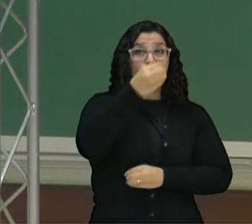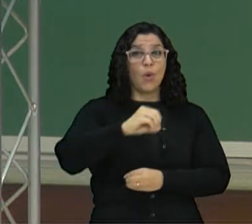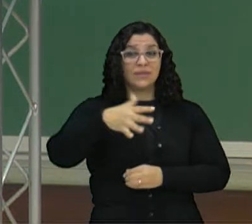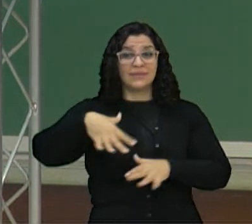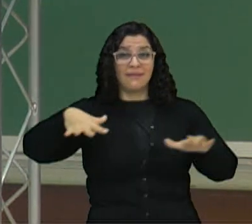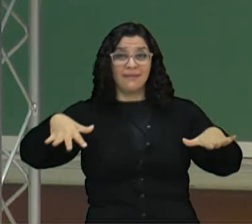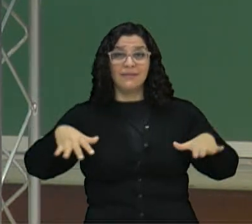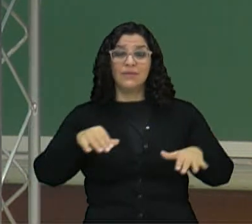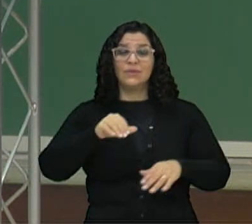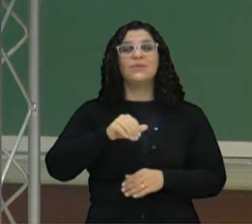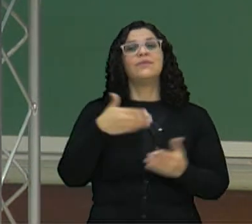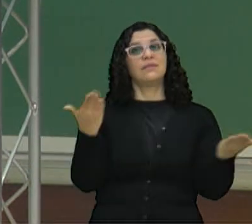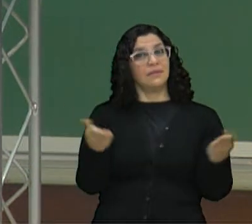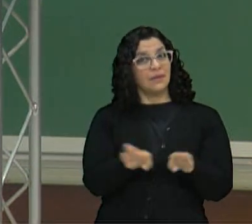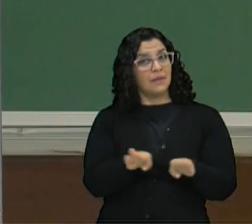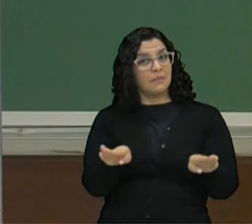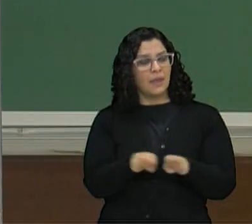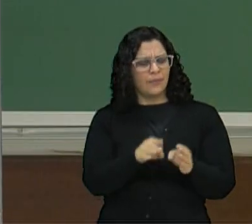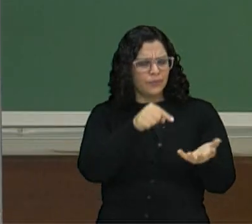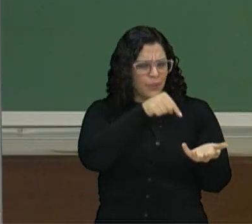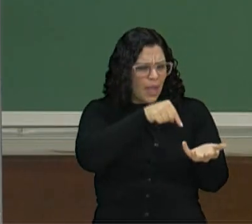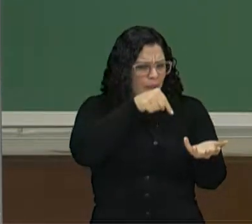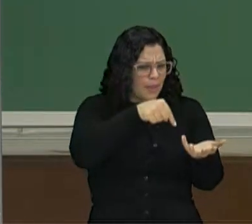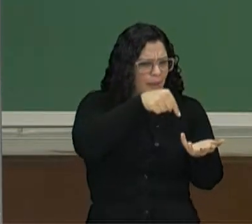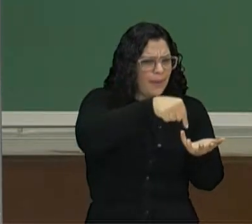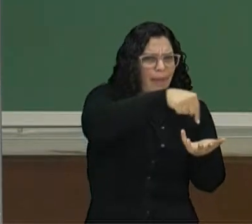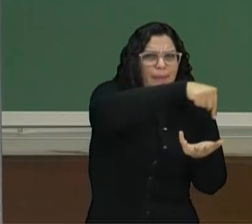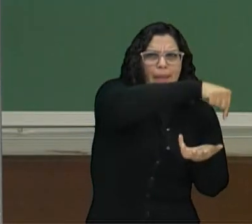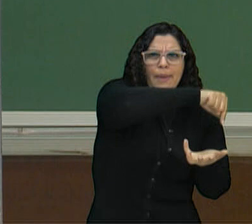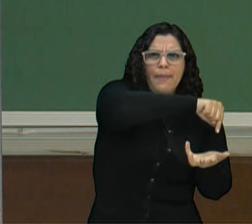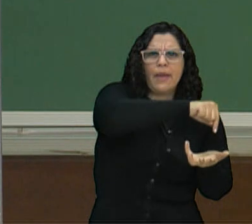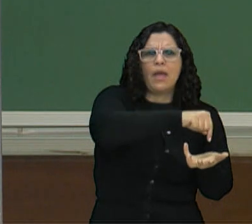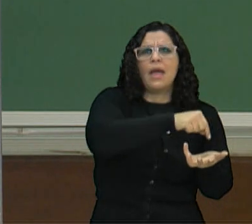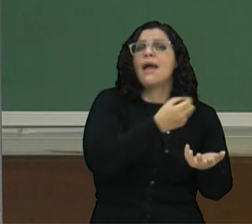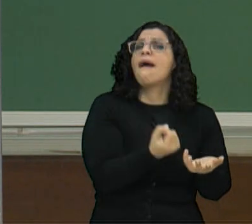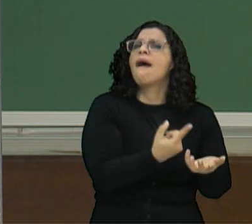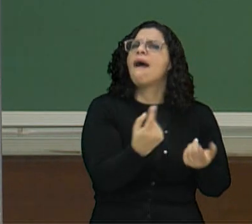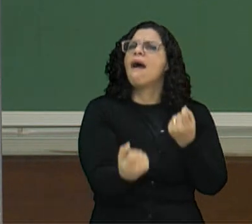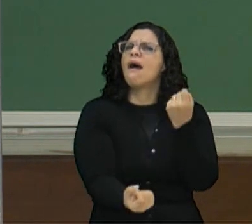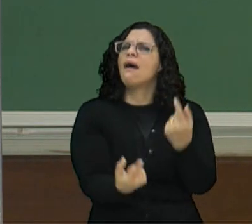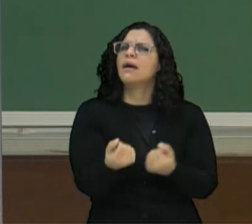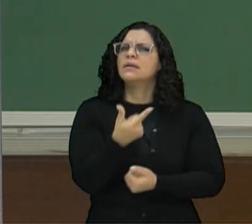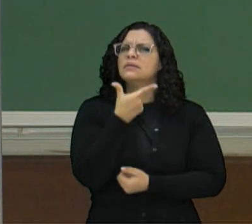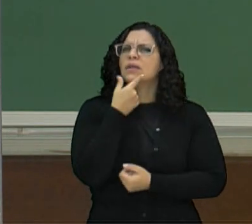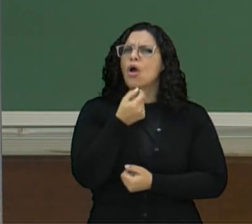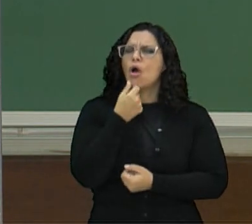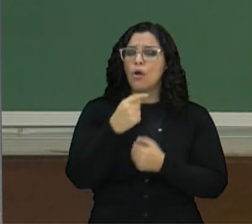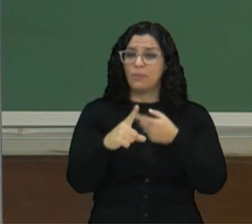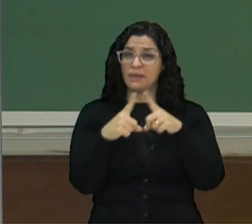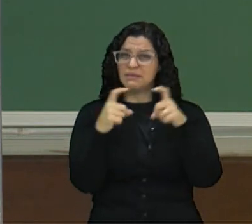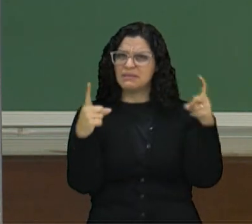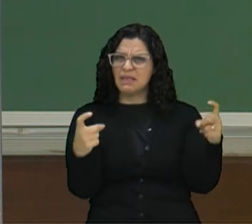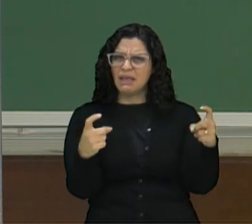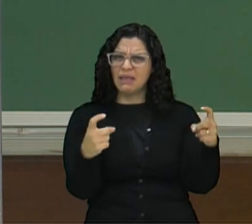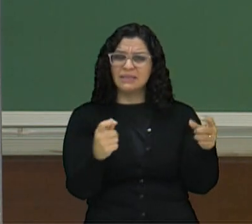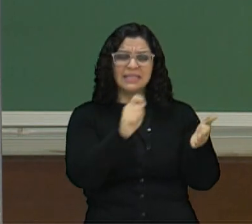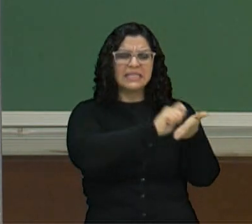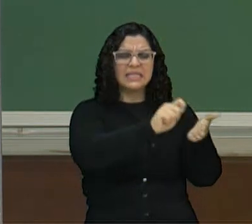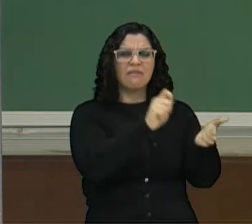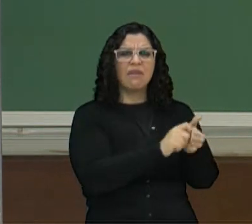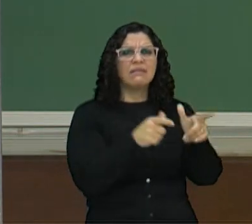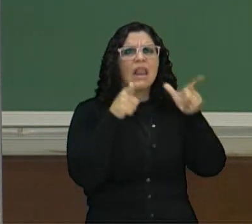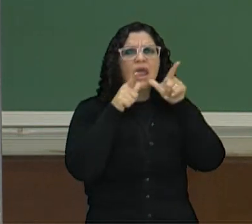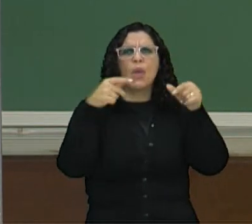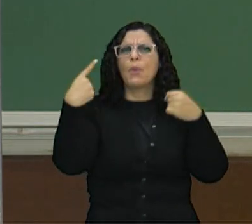se cada região do mundo, cada cientista ao redor do planeta escrevesse na sua própria